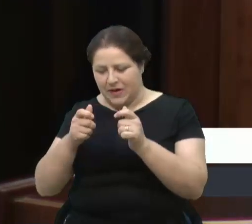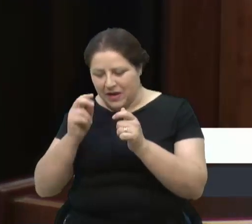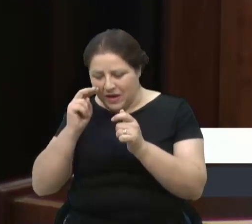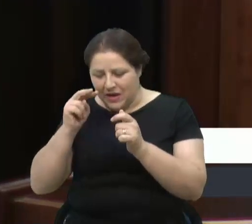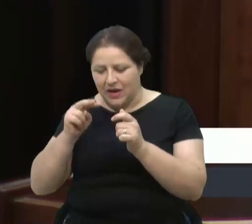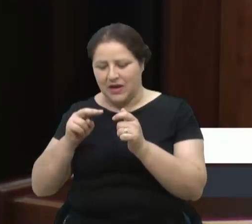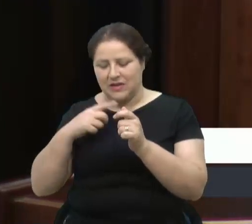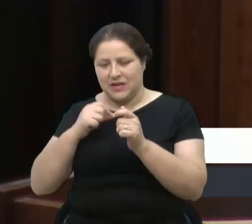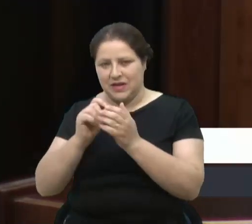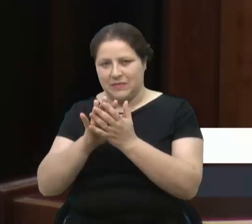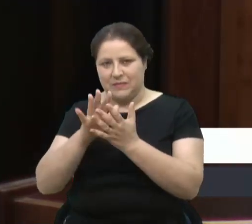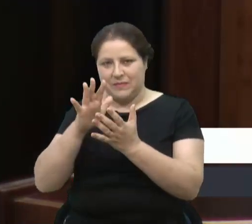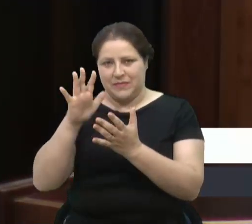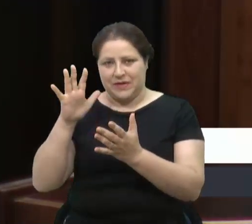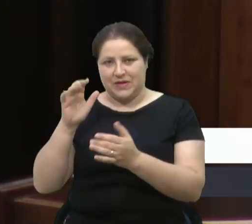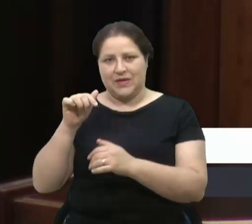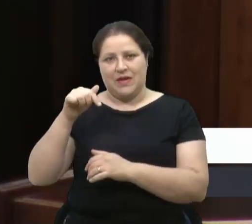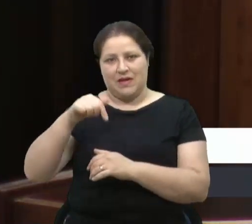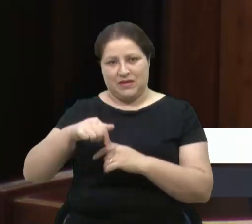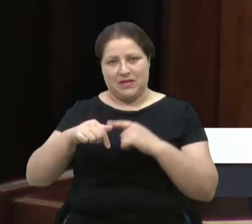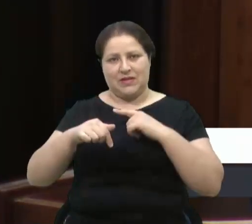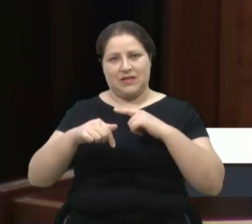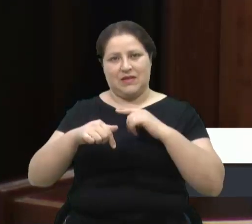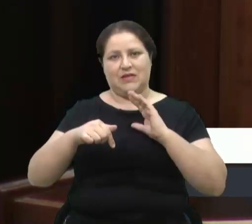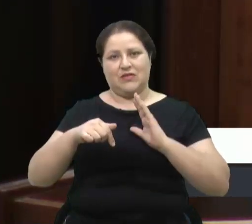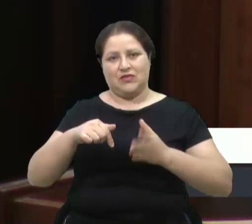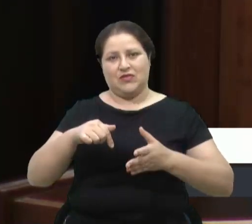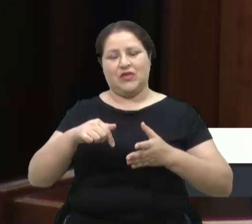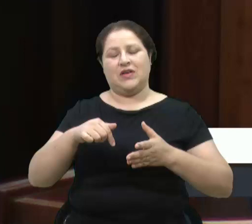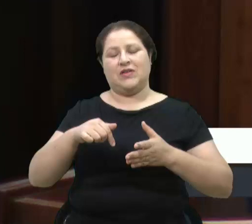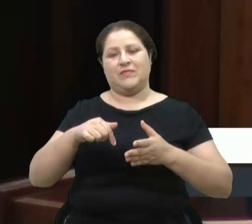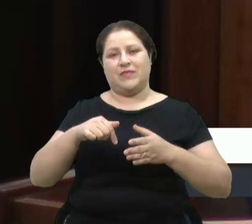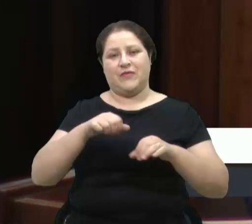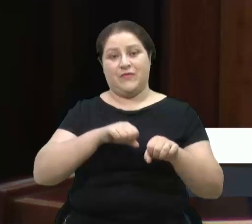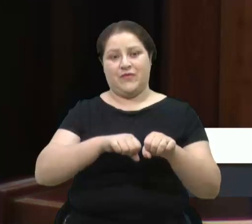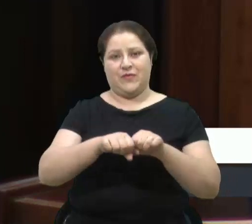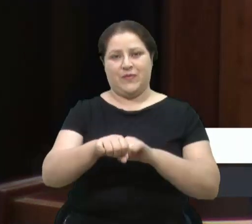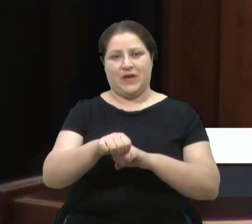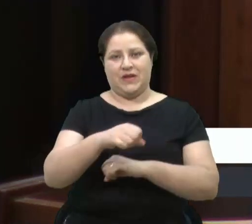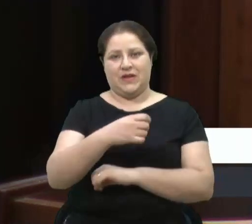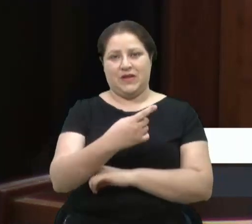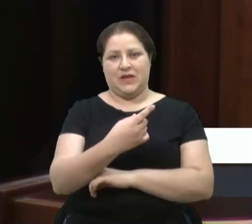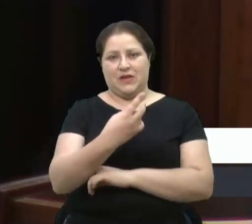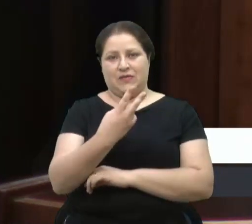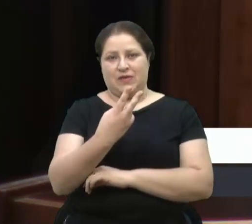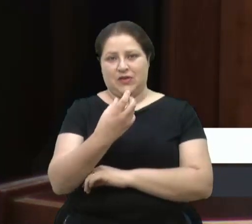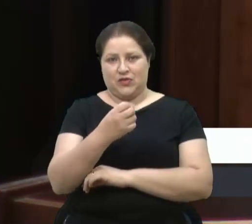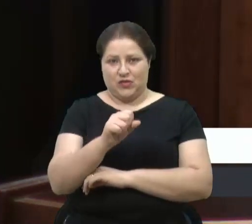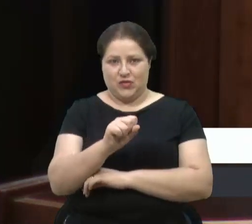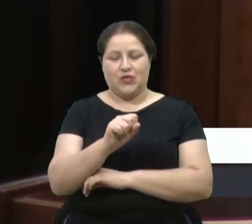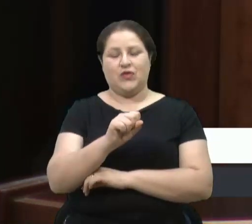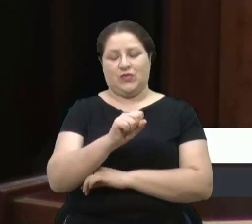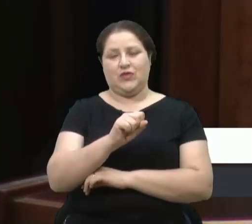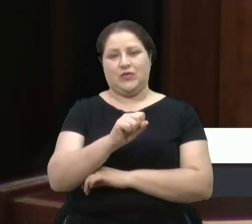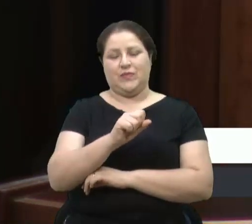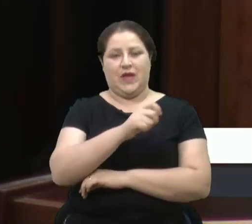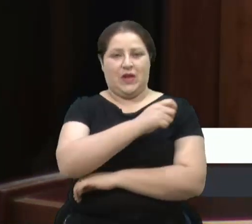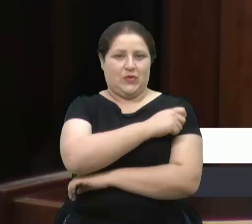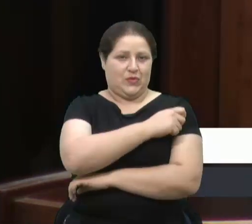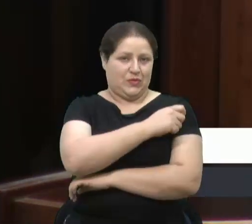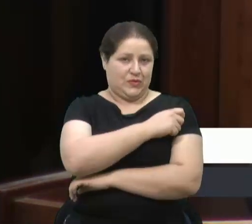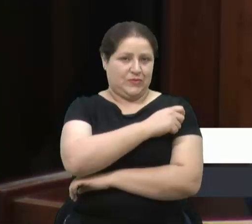128 nessas nessas jóias raras aí que estão brilhando pelos municípios e desse